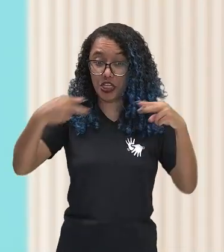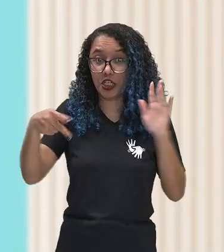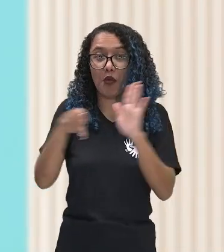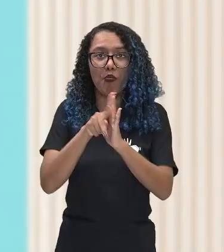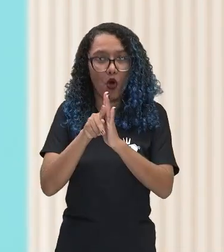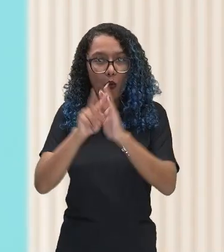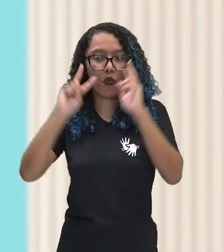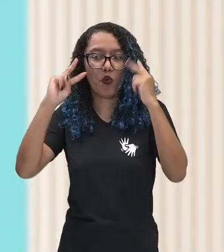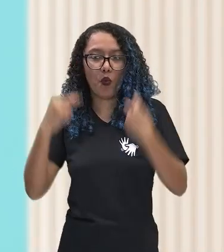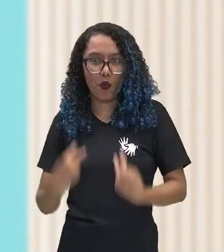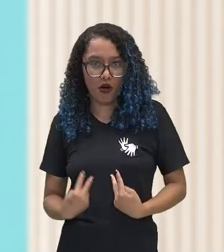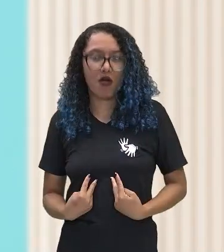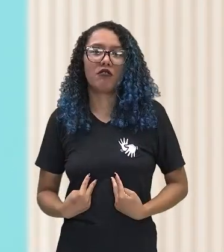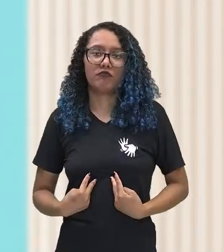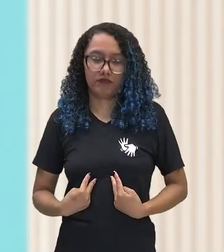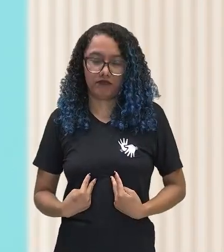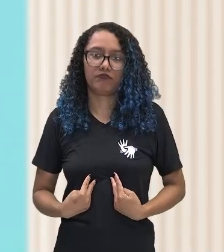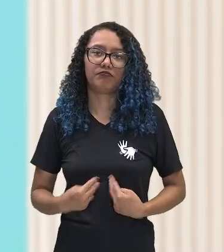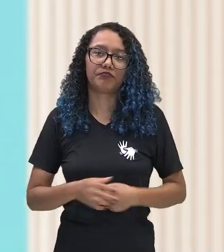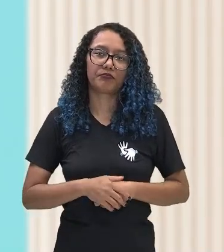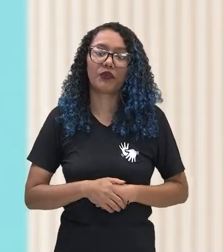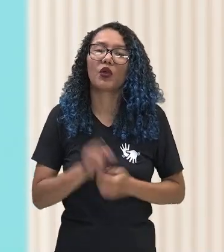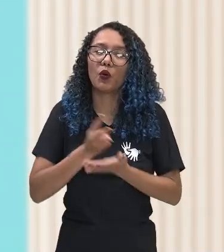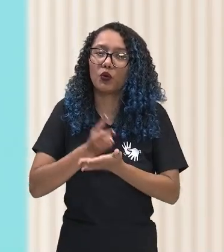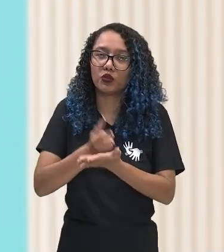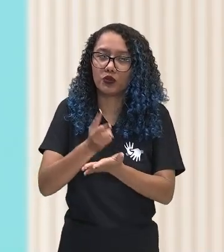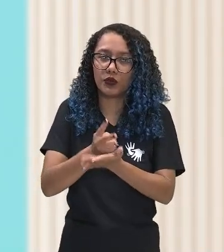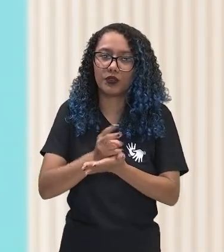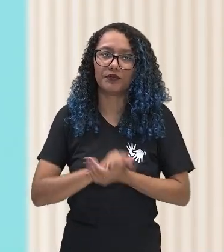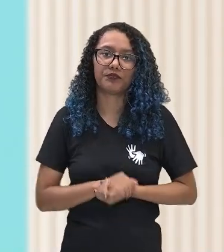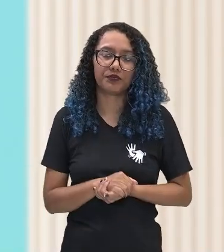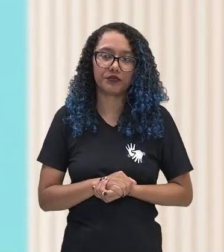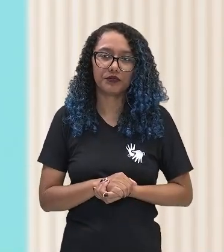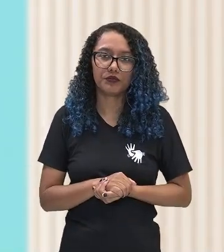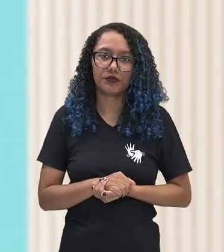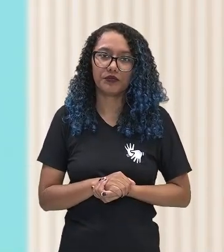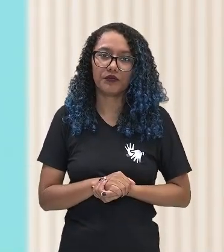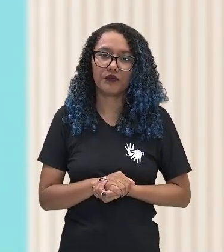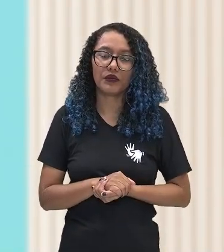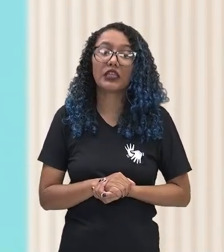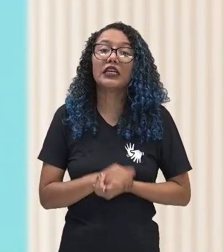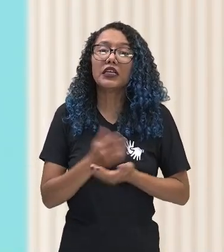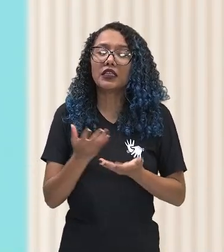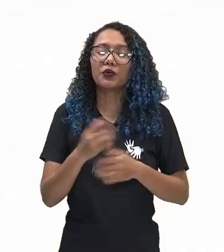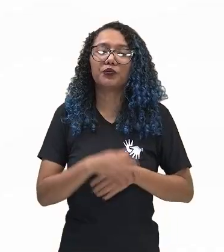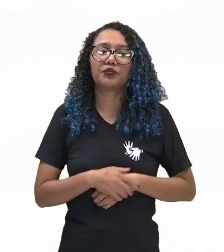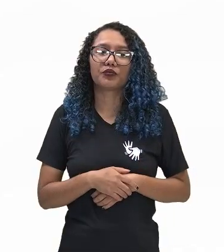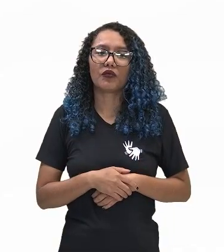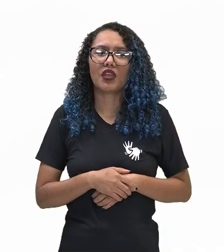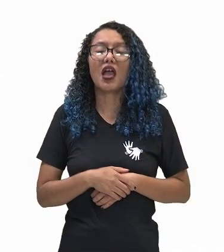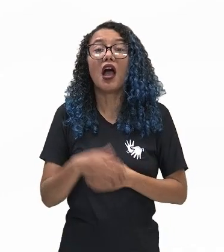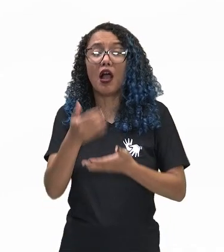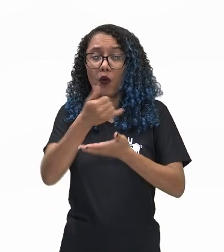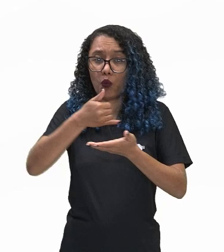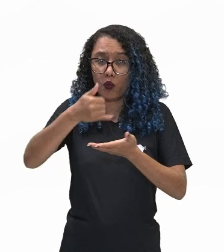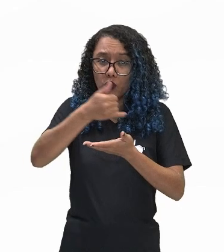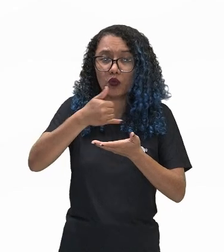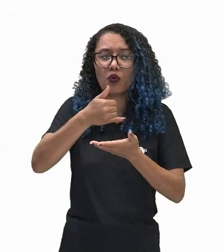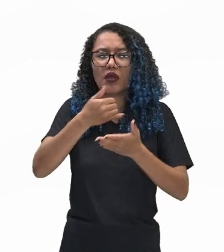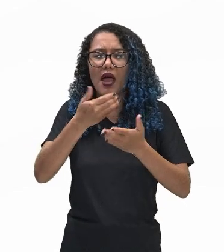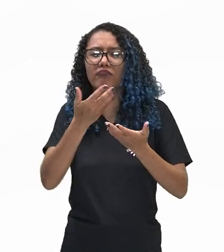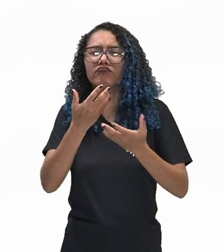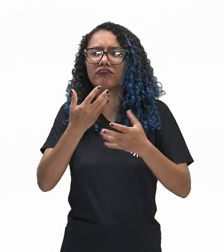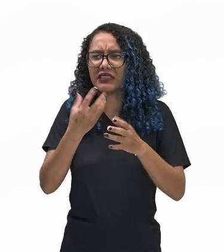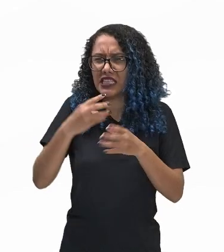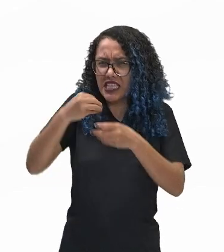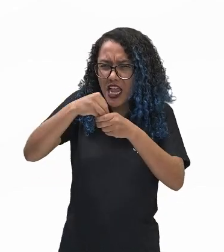espécie então continuando aí nosso estudo dessa breve história a gordura armazenada na região